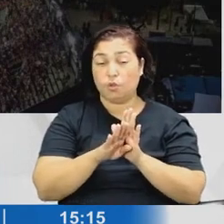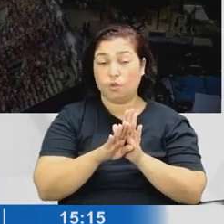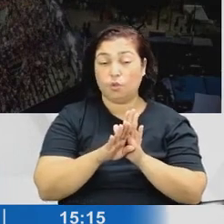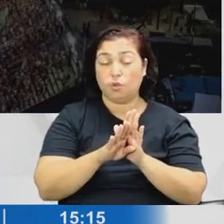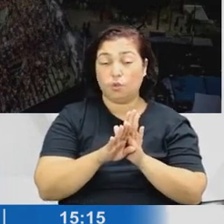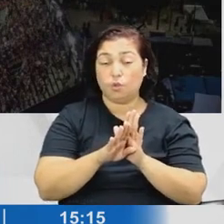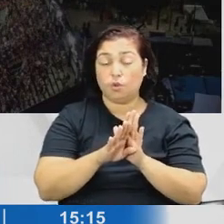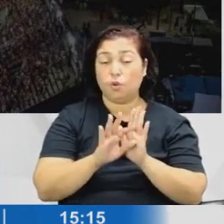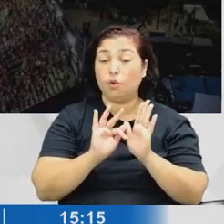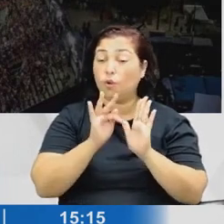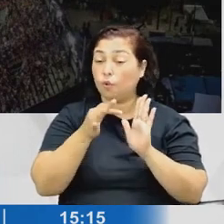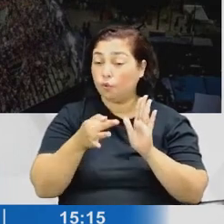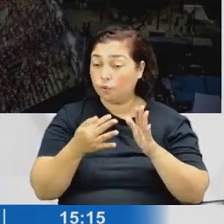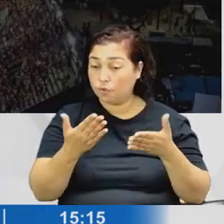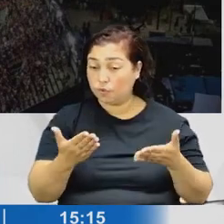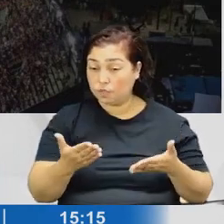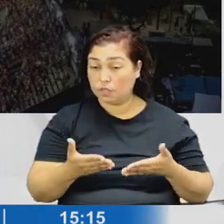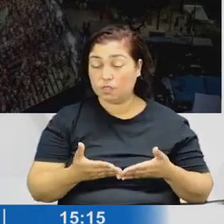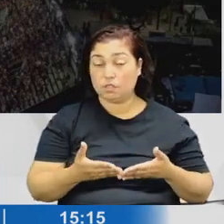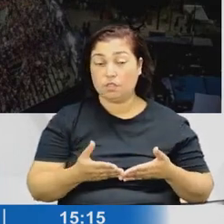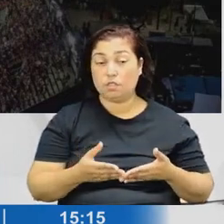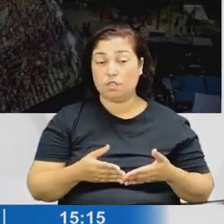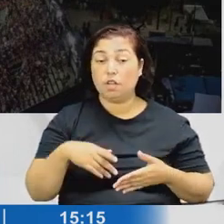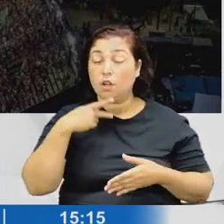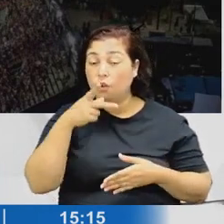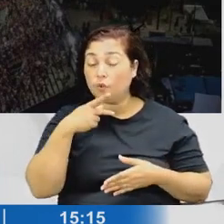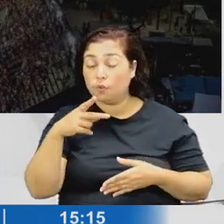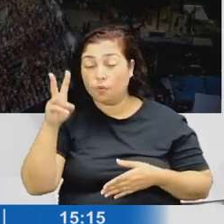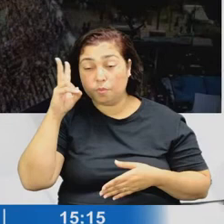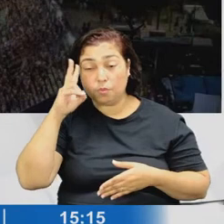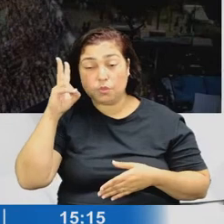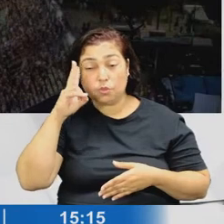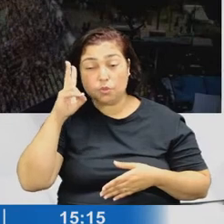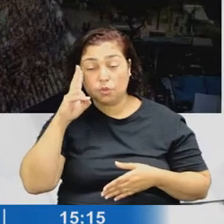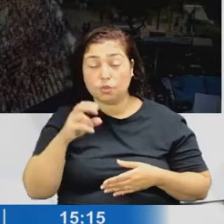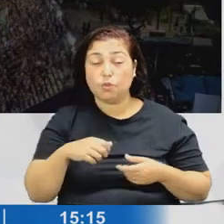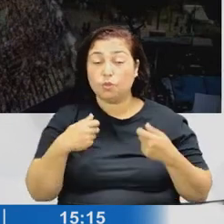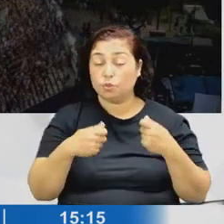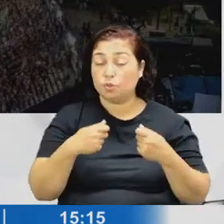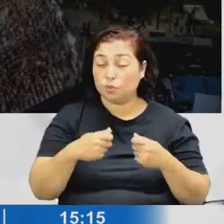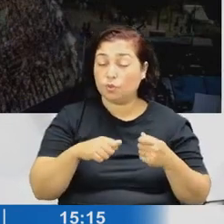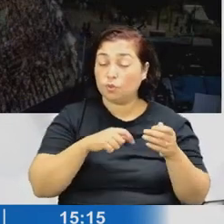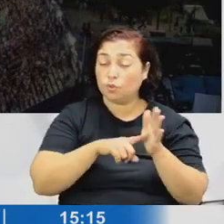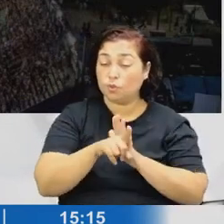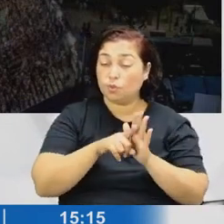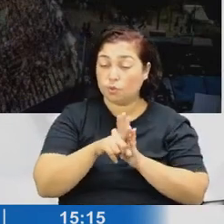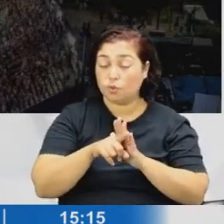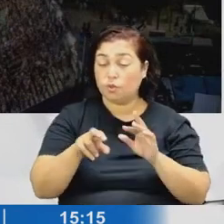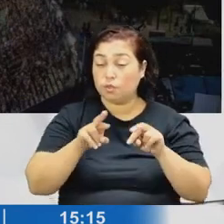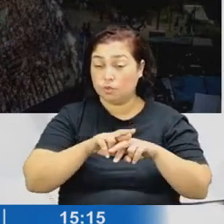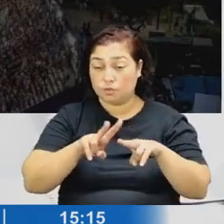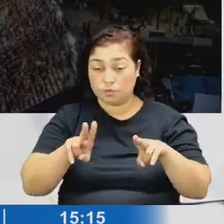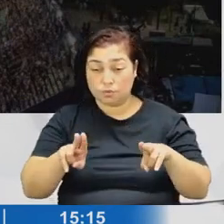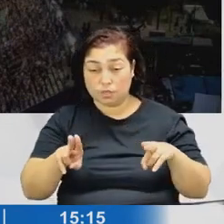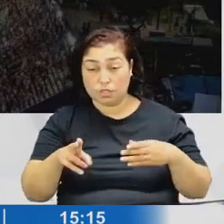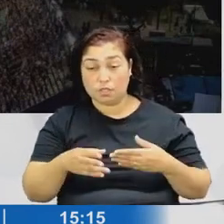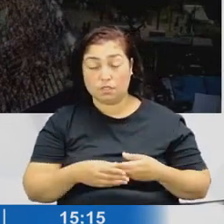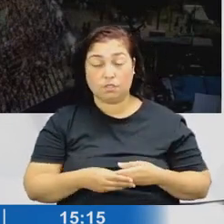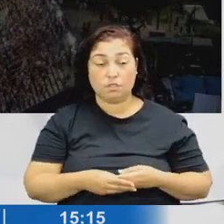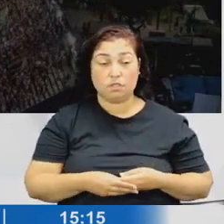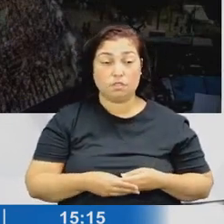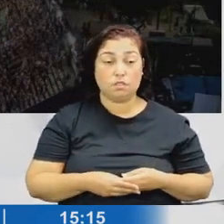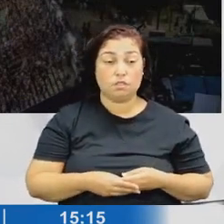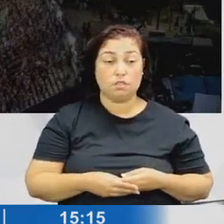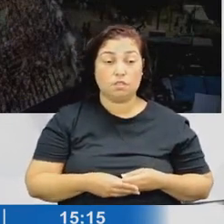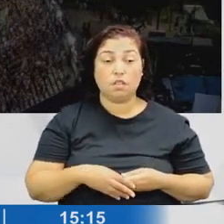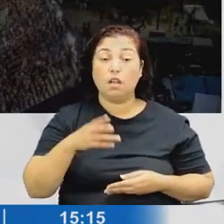Pagodinho finalzinho da carreira já então você tem para contar um enredo uma história você teve ali é um dois três e seis sete pontos né